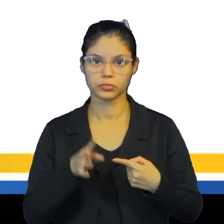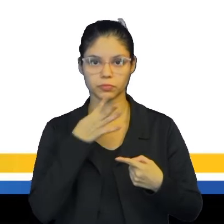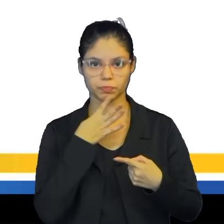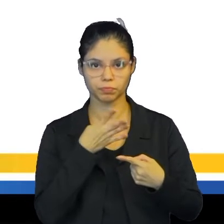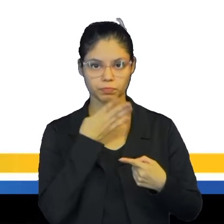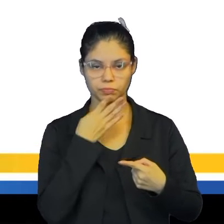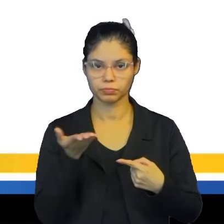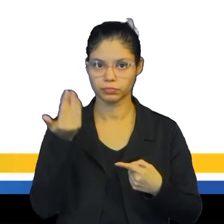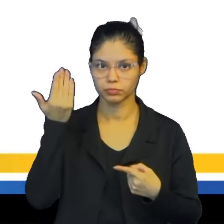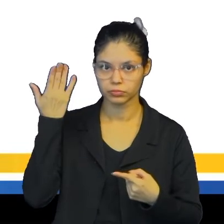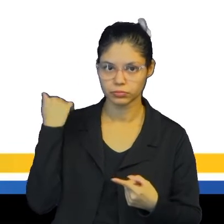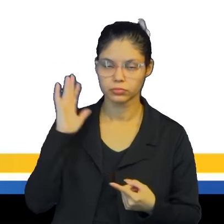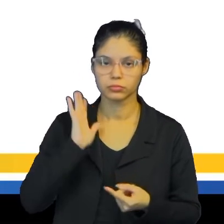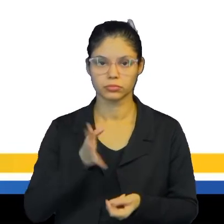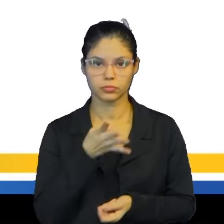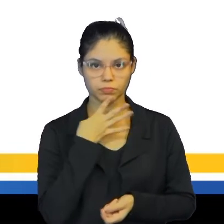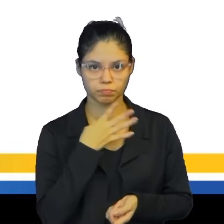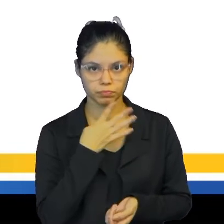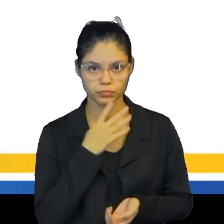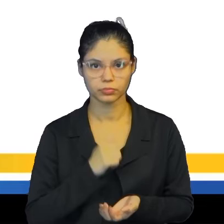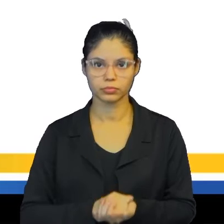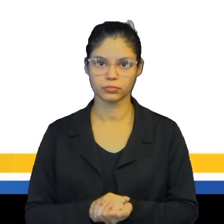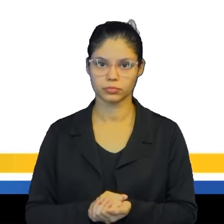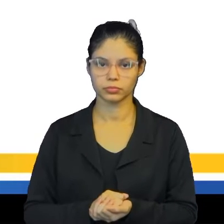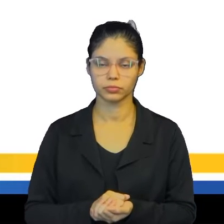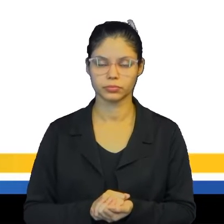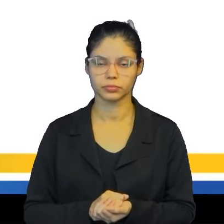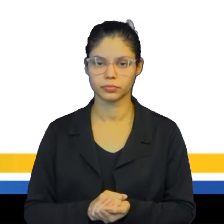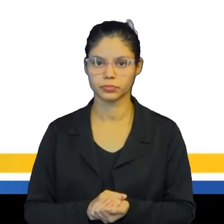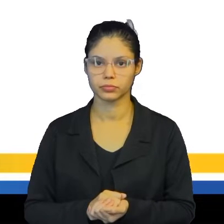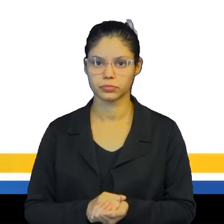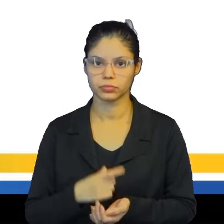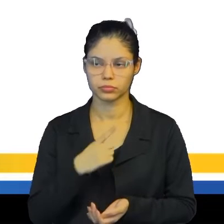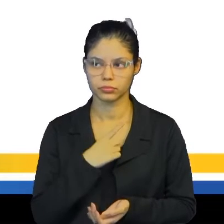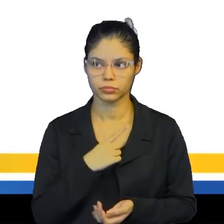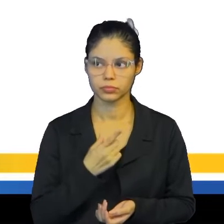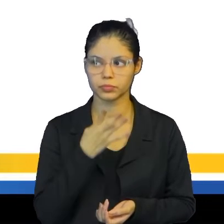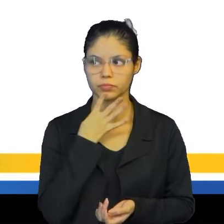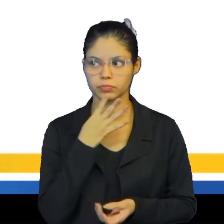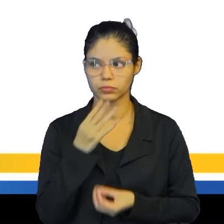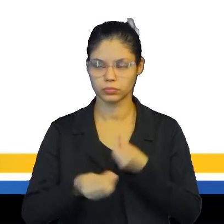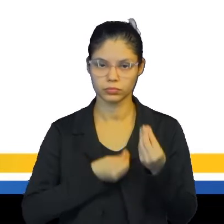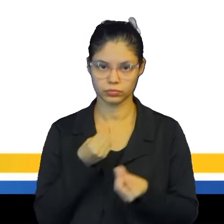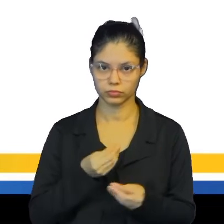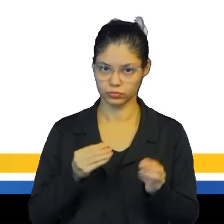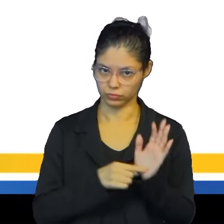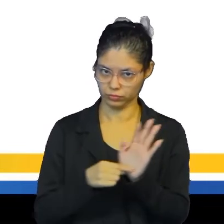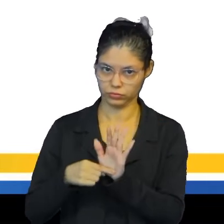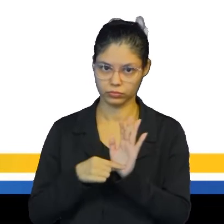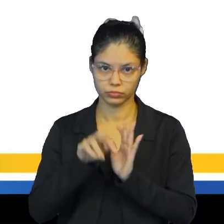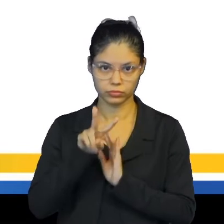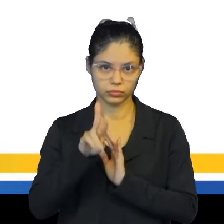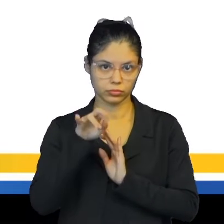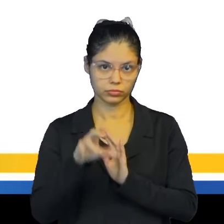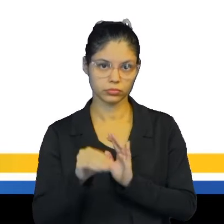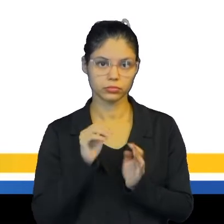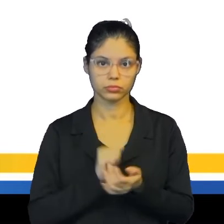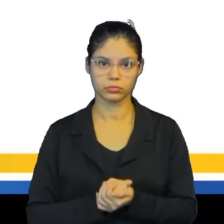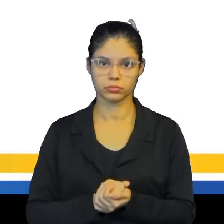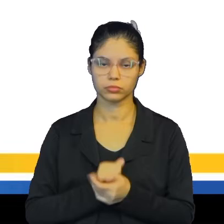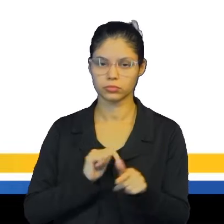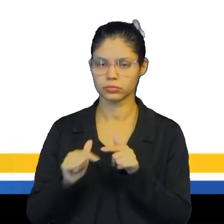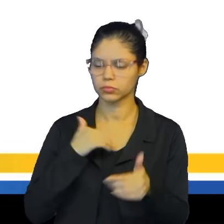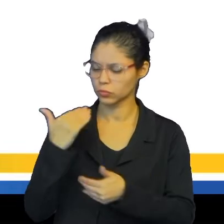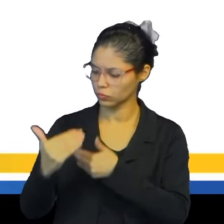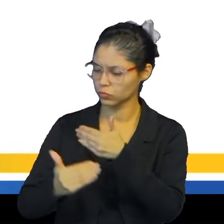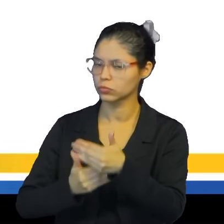das técnicas mais antigas que a gente já viu, né? Que se conhece como tal, também apresenta vantagens e desvantagens desse